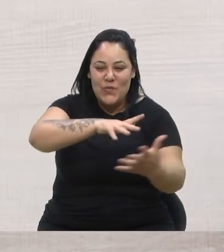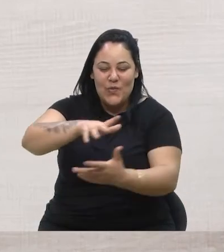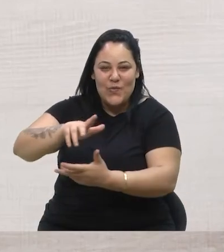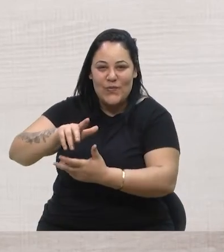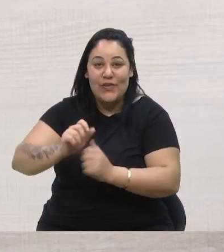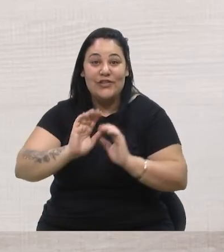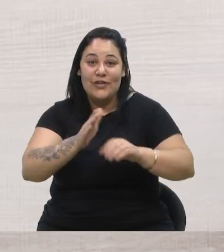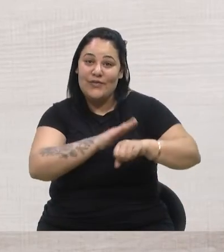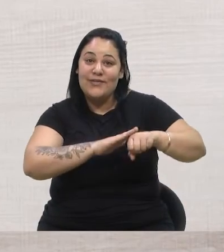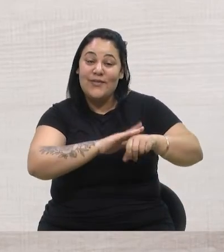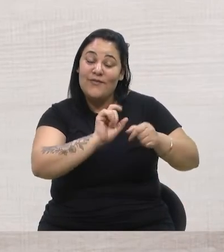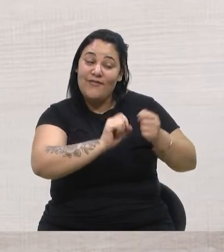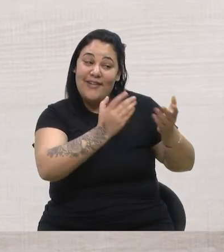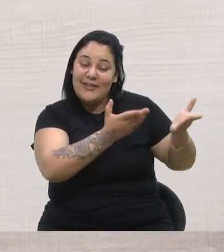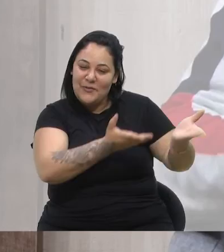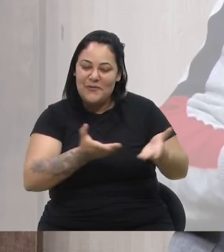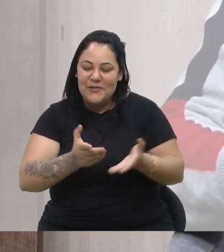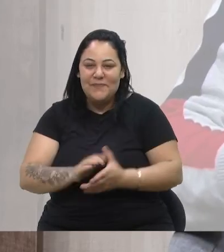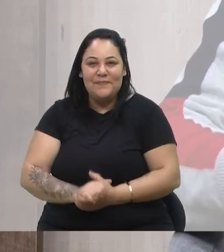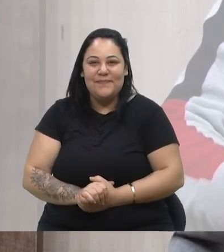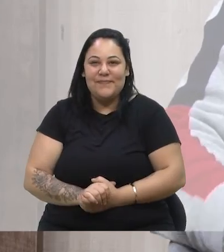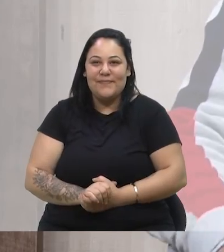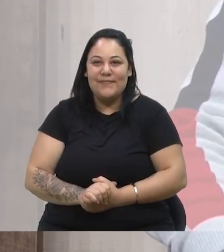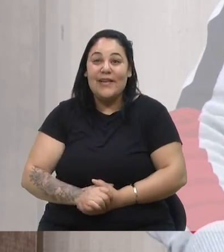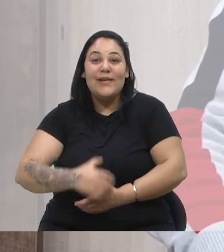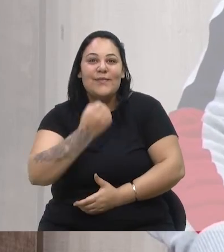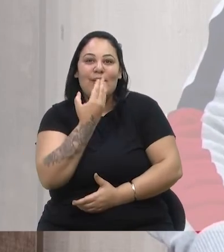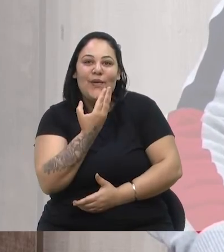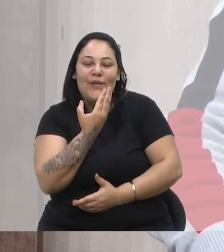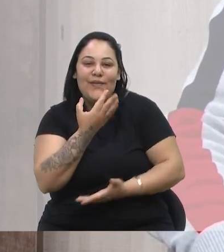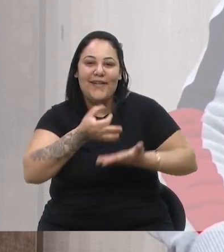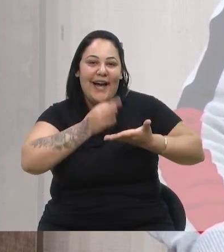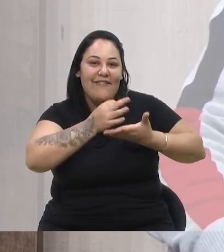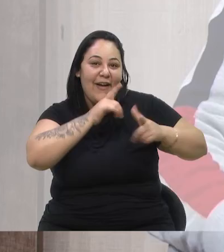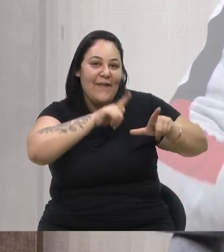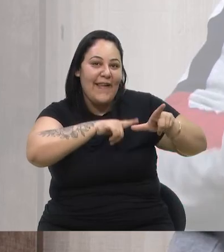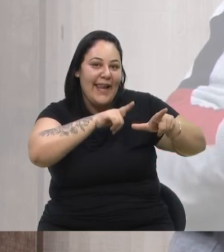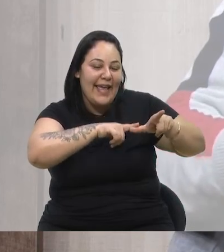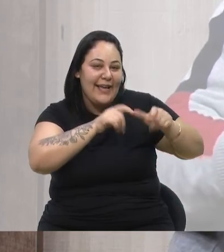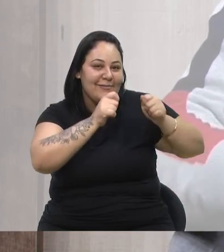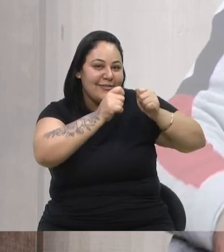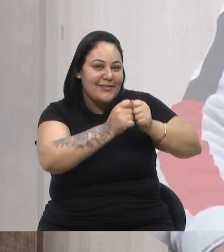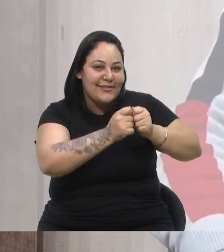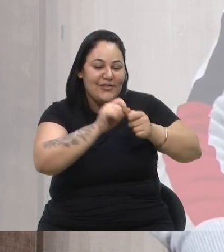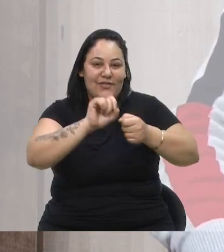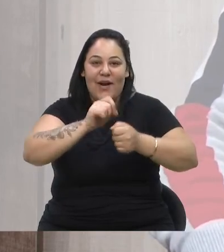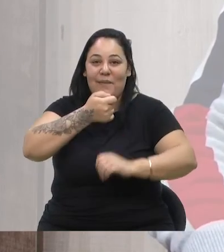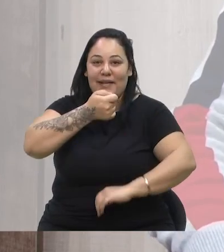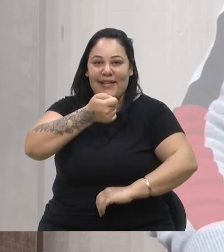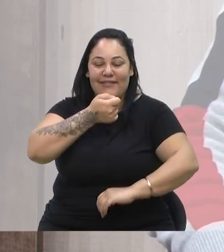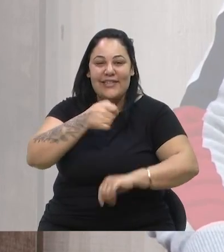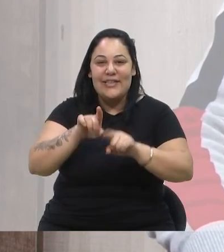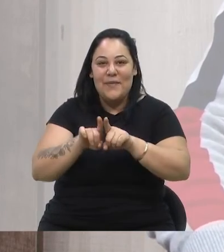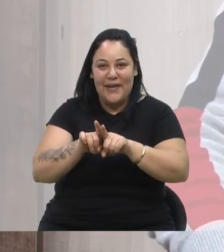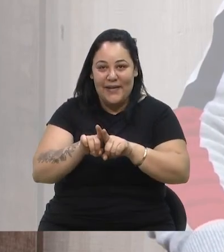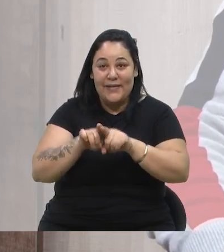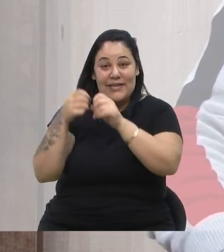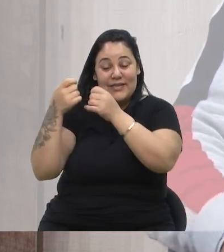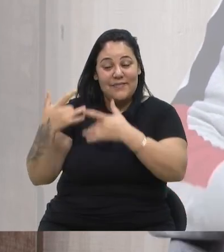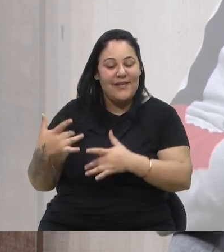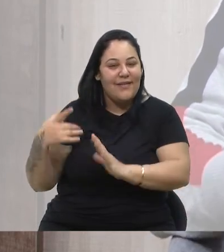que agradeço. Acabamos de conversar, então, com a coordenadora pedagógica aqui da obra Navega